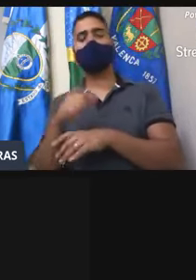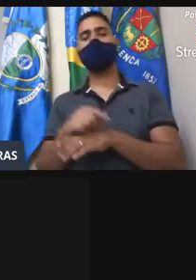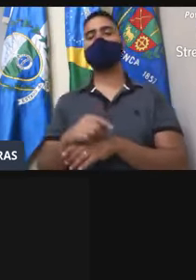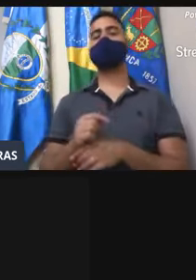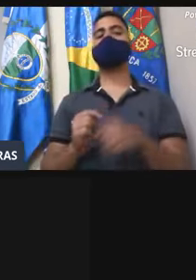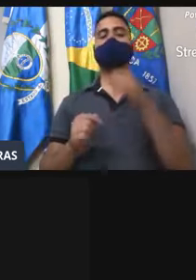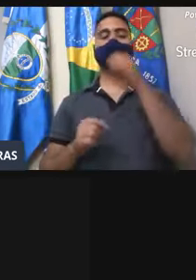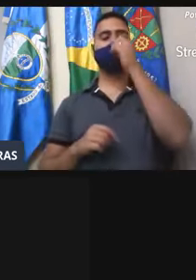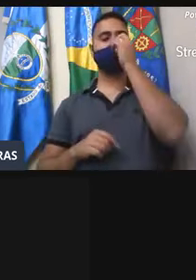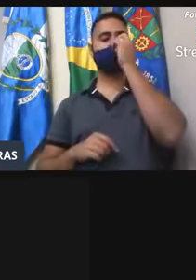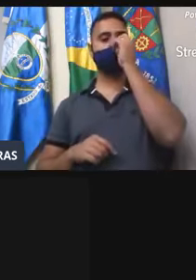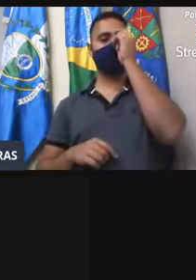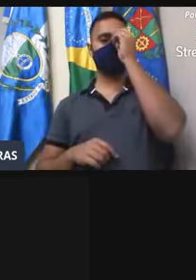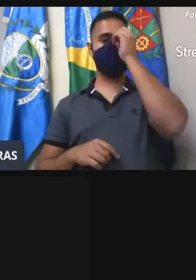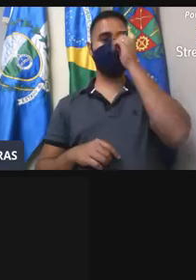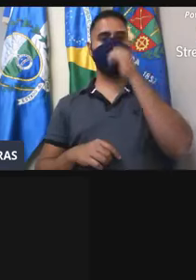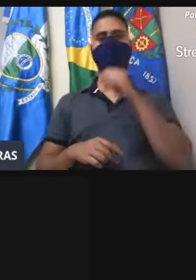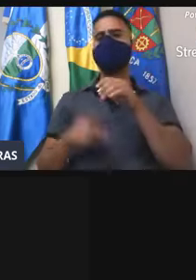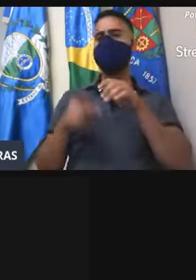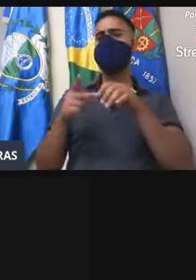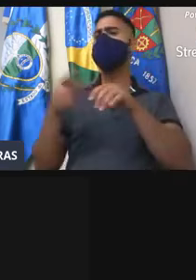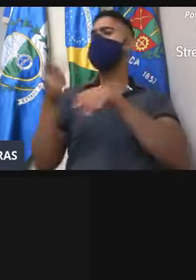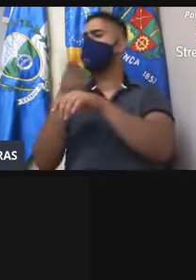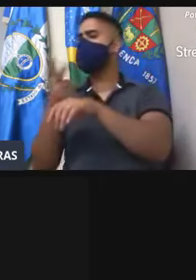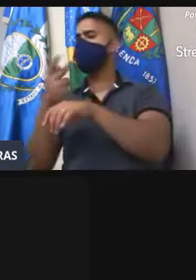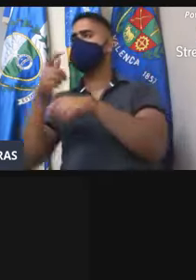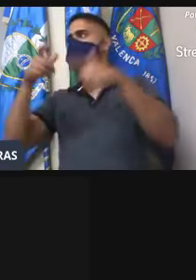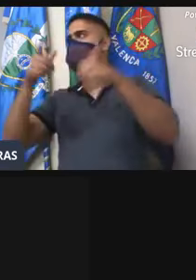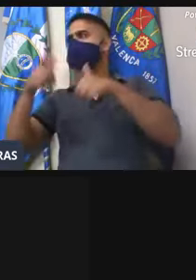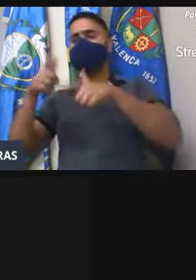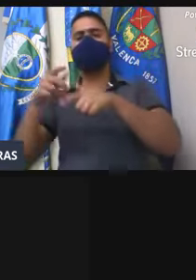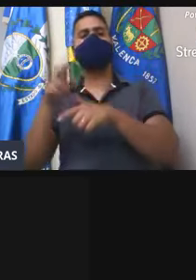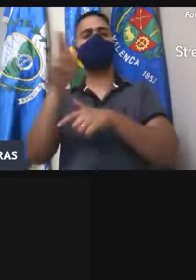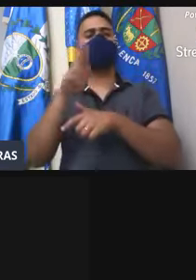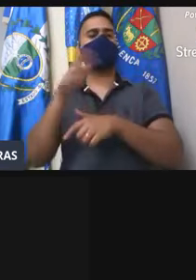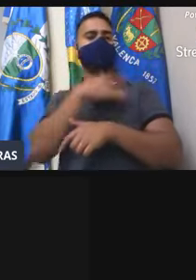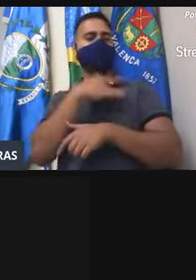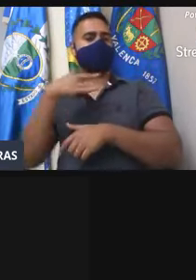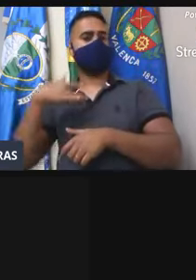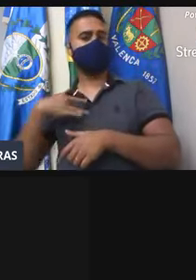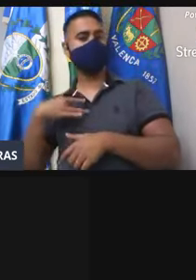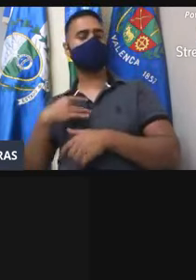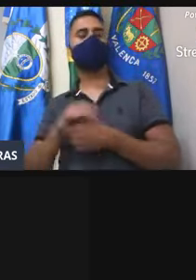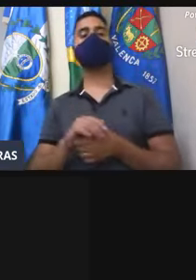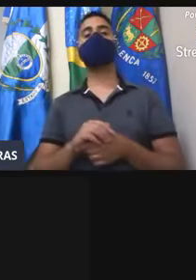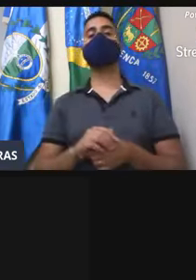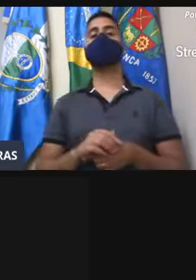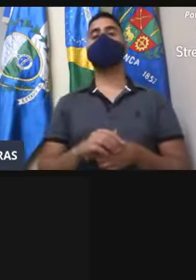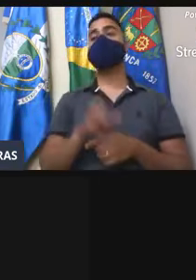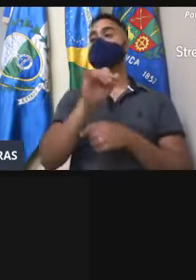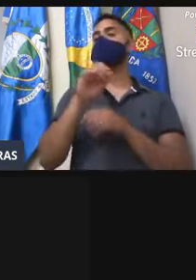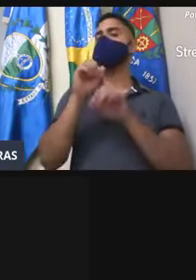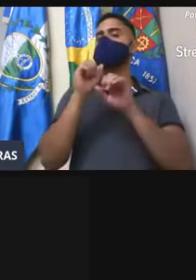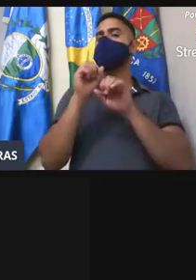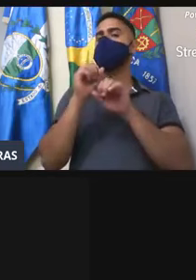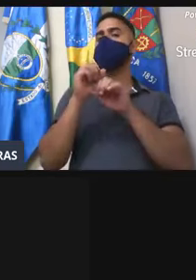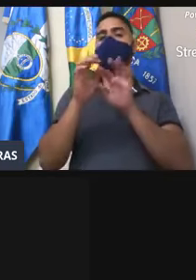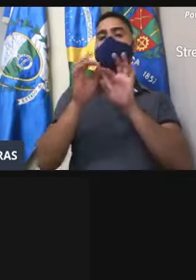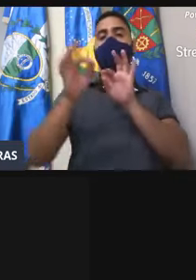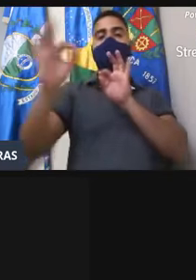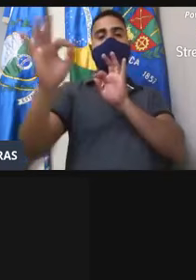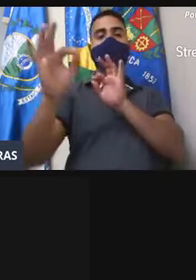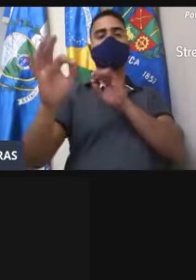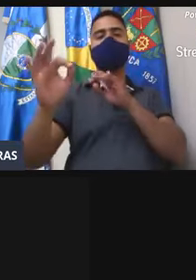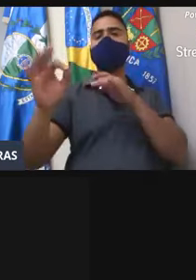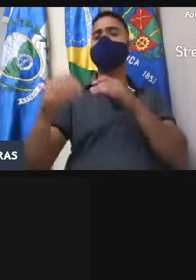a isso. Então, procure a sua unidade de saúde, procure o seu posto de saúde. Claro, se você puder não se deslocar até lá,